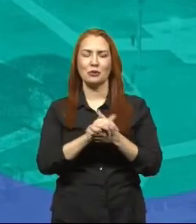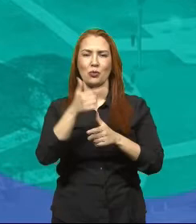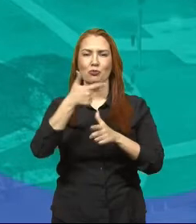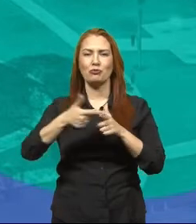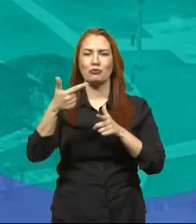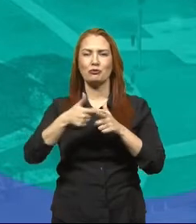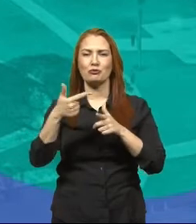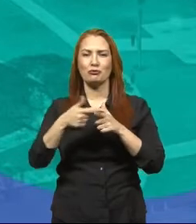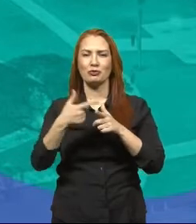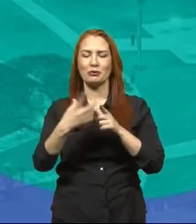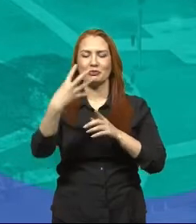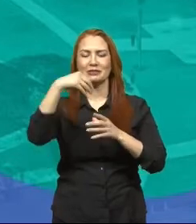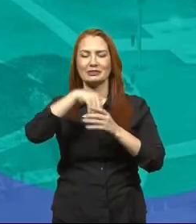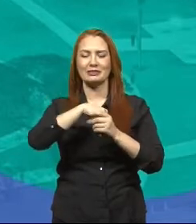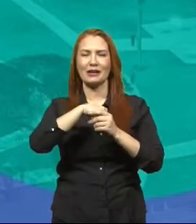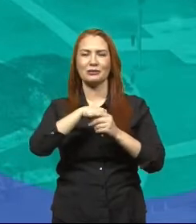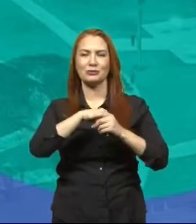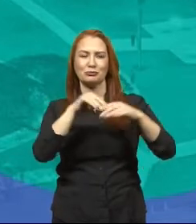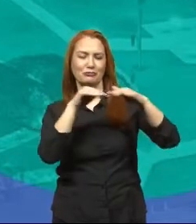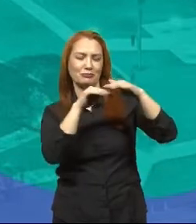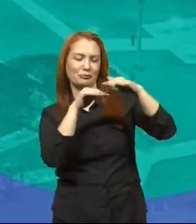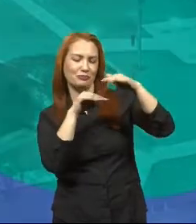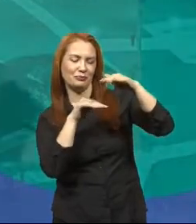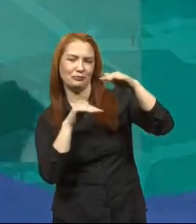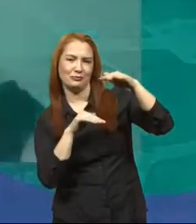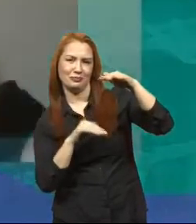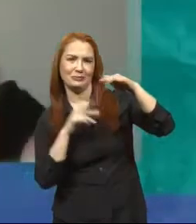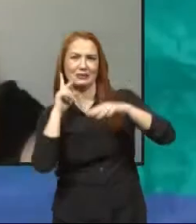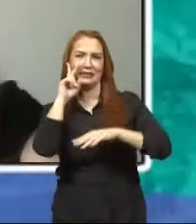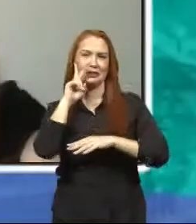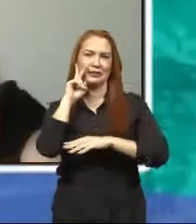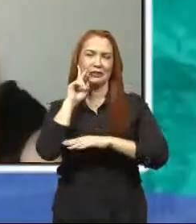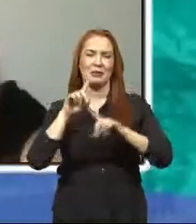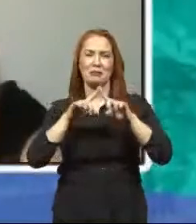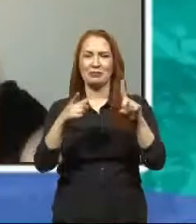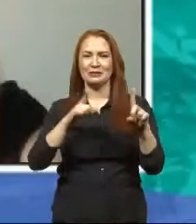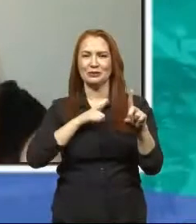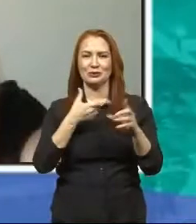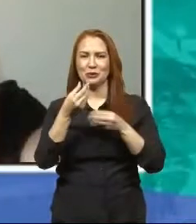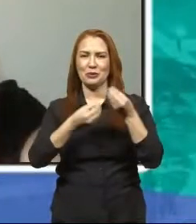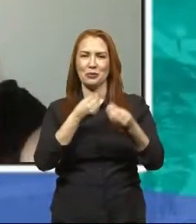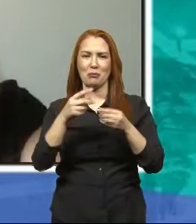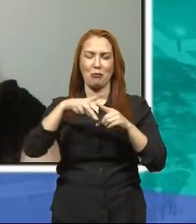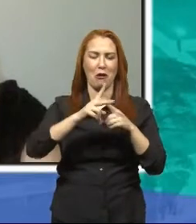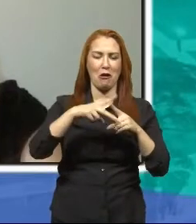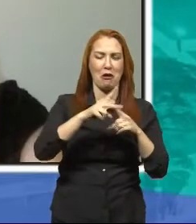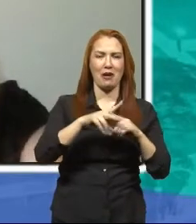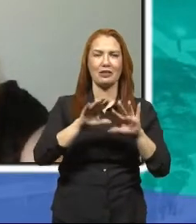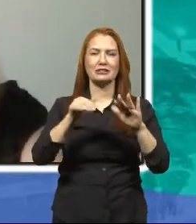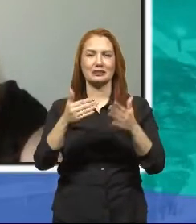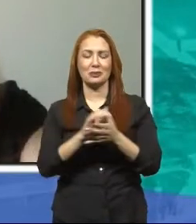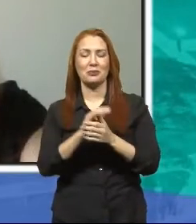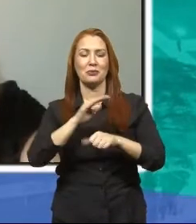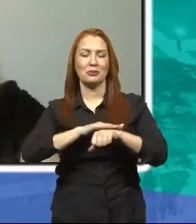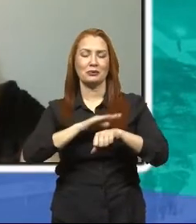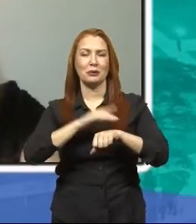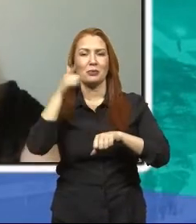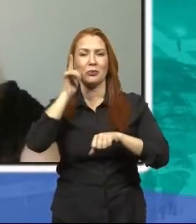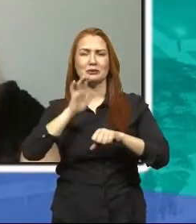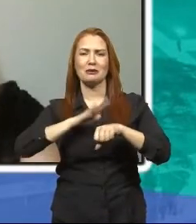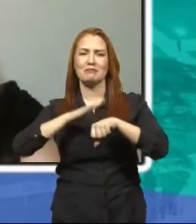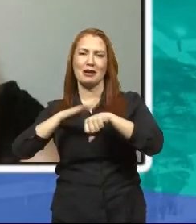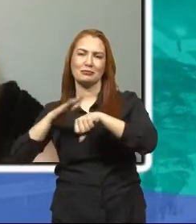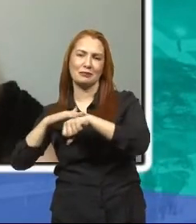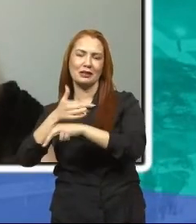para o vizinho para ver o que aconteceu, porque ele viu que estava ruim, mas não tinha como consertar remotamente. Mas isso vai mudando. Com o tempo, a gente consegue cada vez mais ação